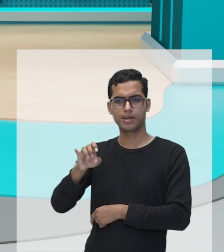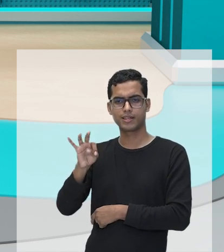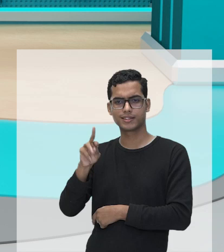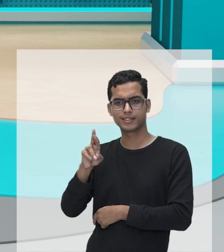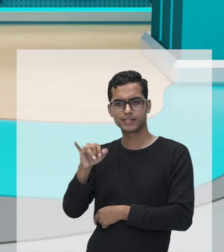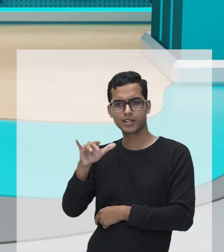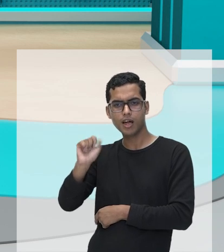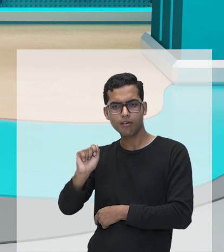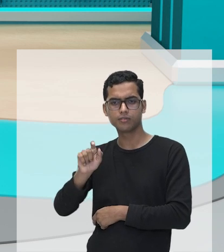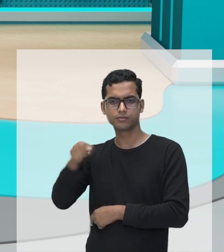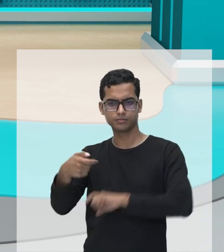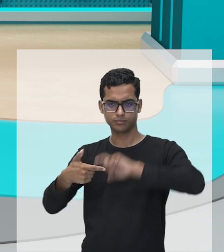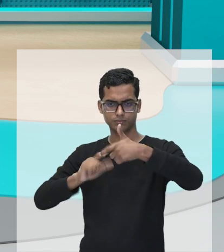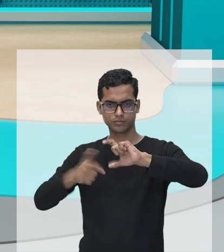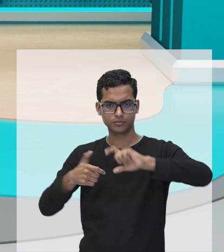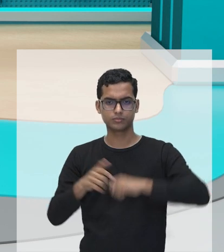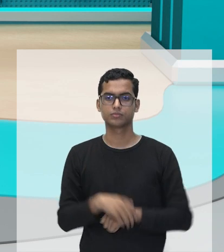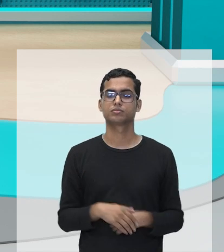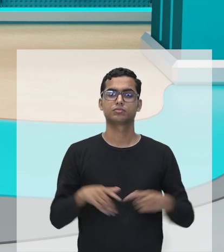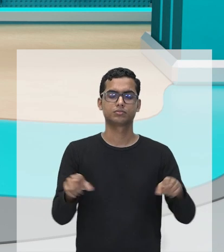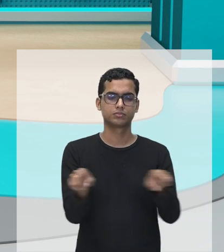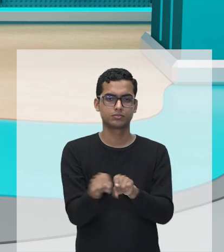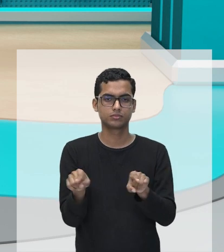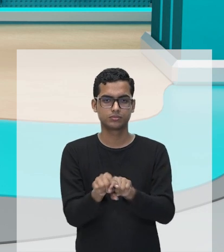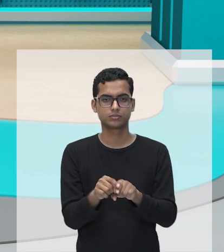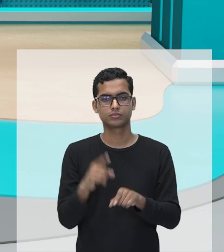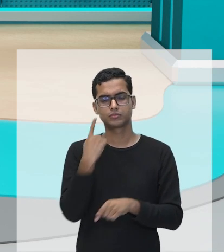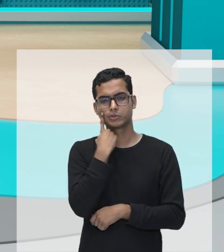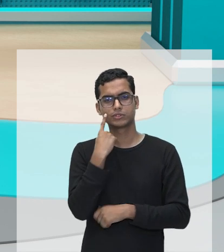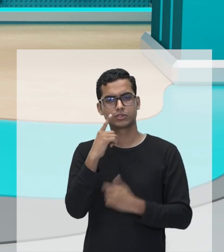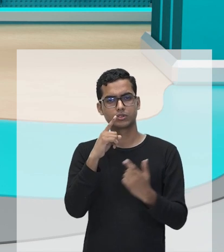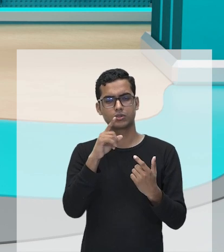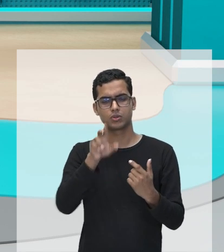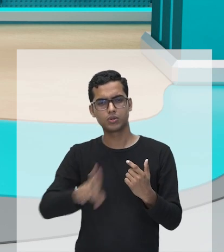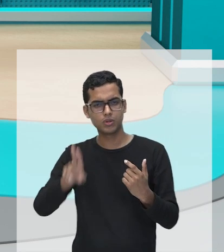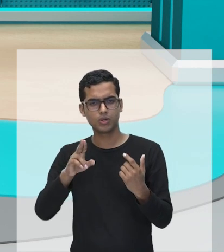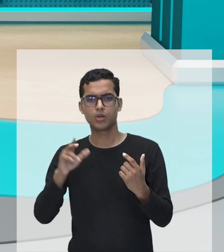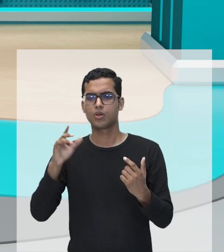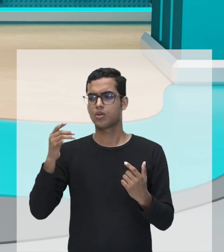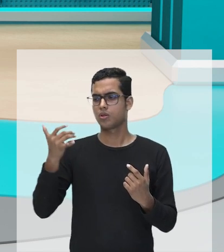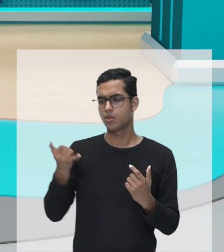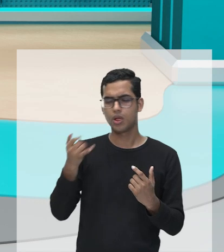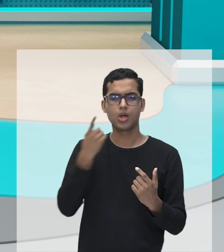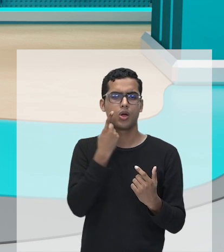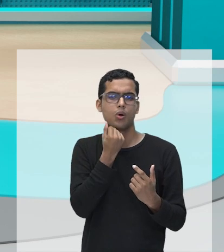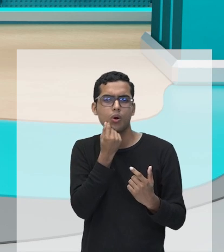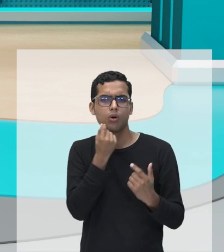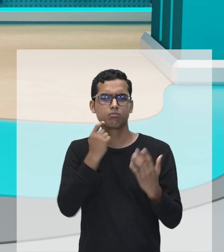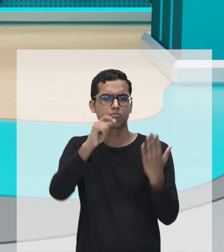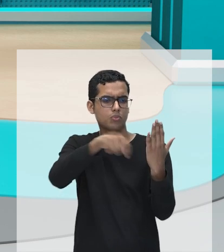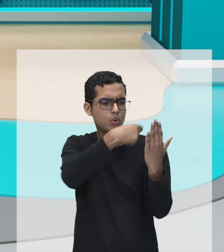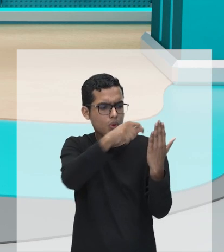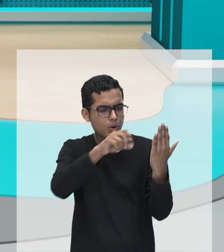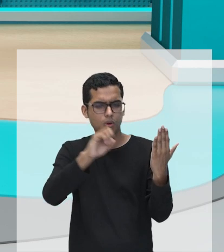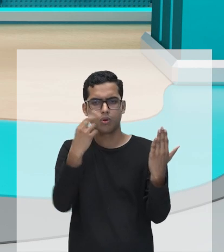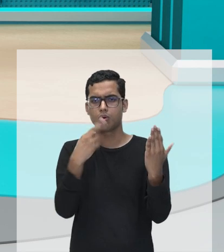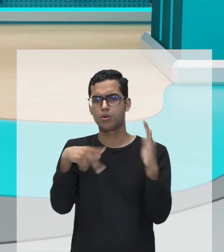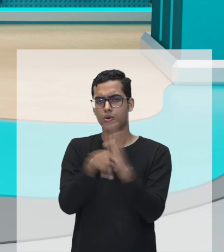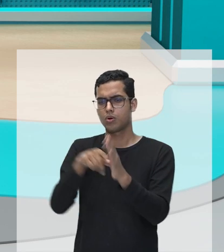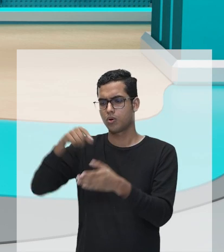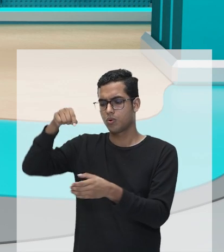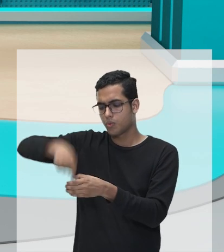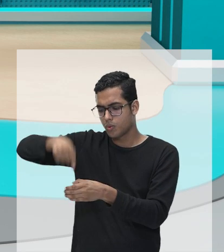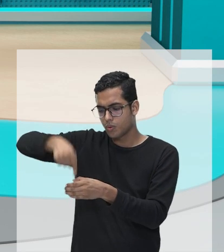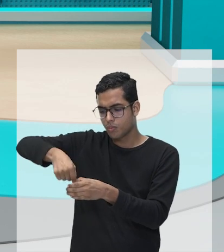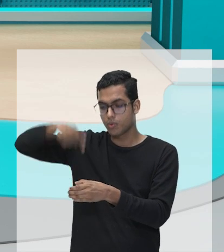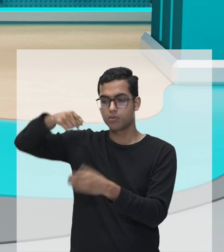você vai fazer, por exemplo, um desenho, você vai pegar o quê? Um lápis ou uma tinta, vai pegar um caderno, vai colocar primeiramente